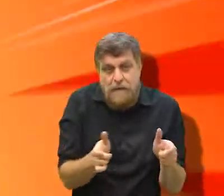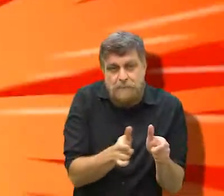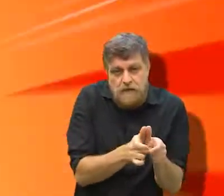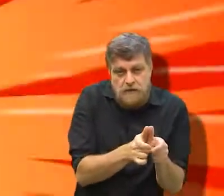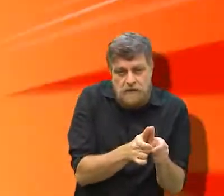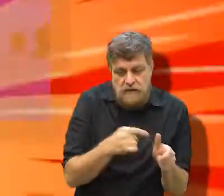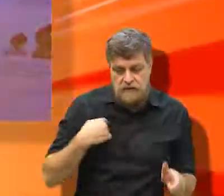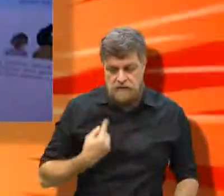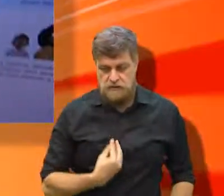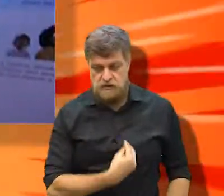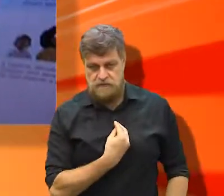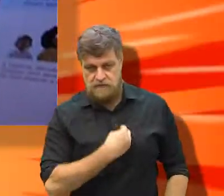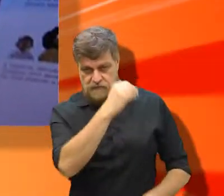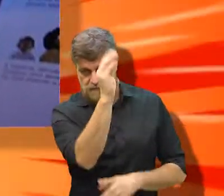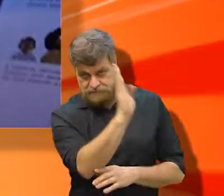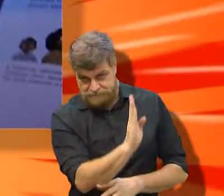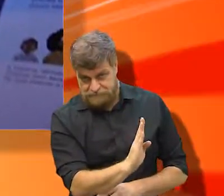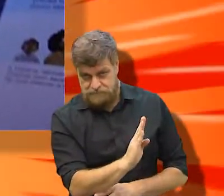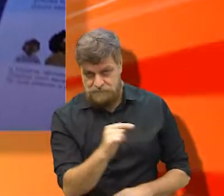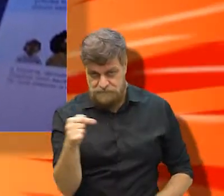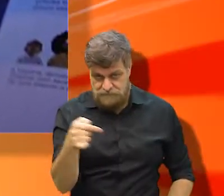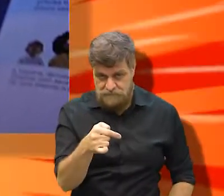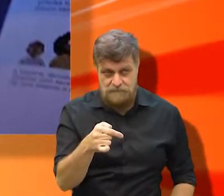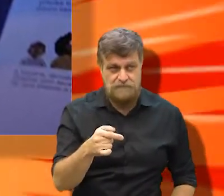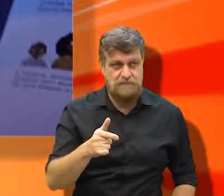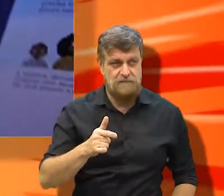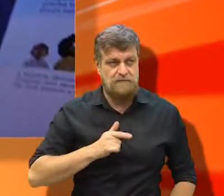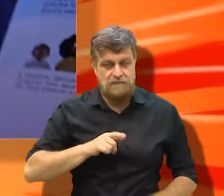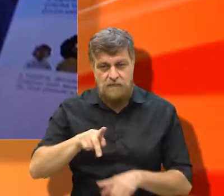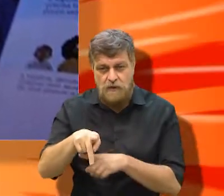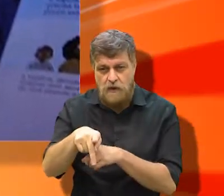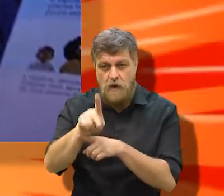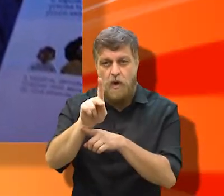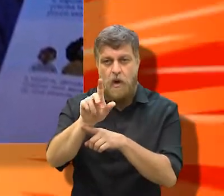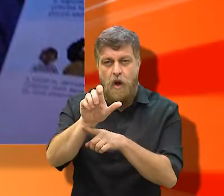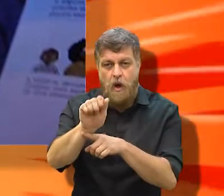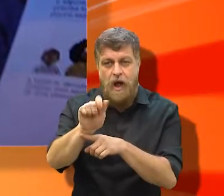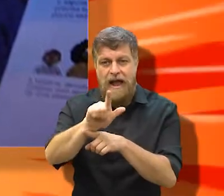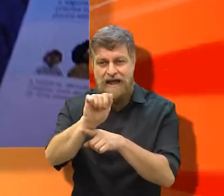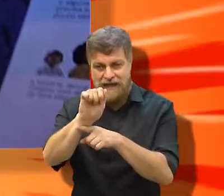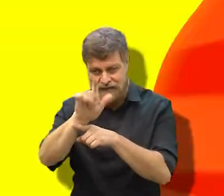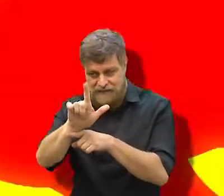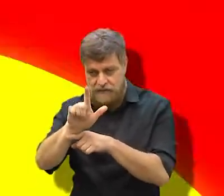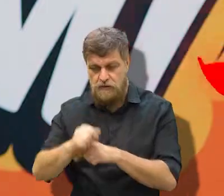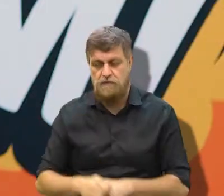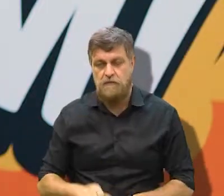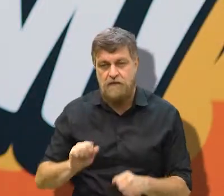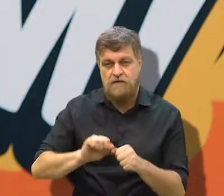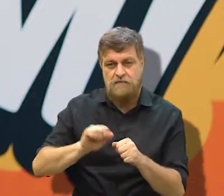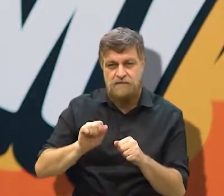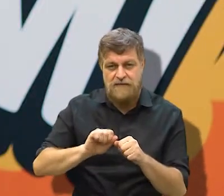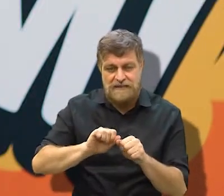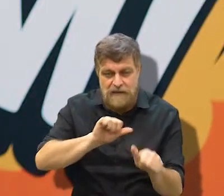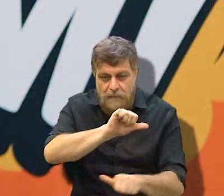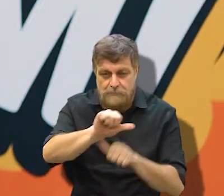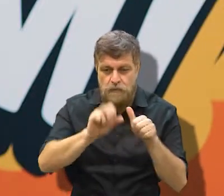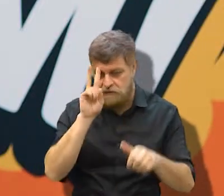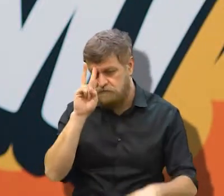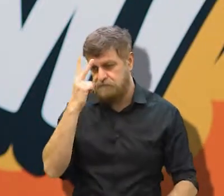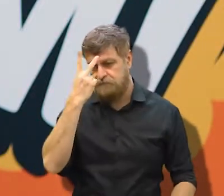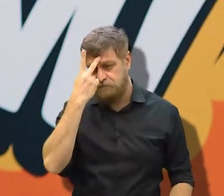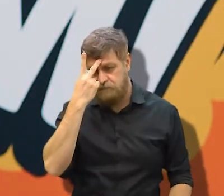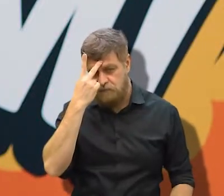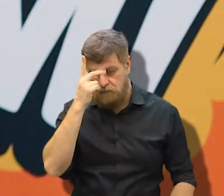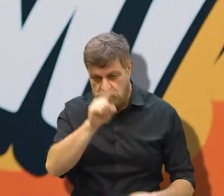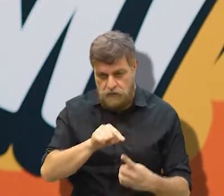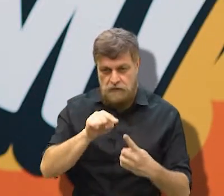de crianças ou adultos mesmo. Ele corrige essa imagem. E aí o objetivo